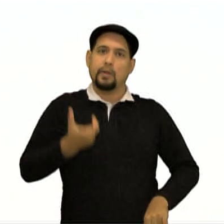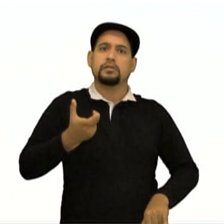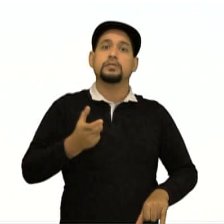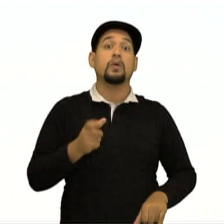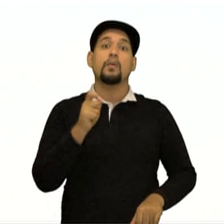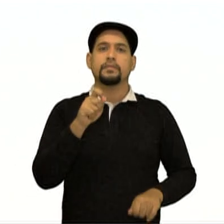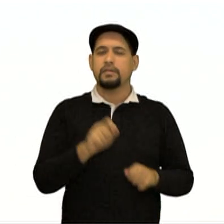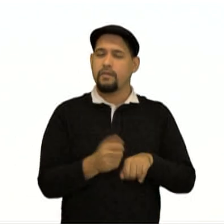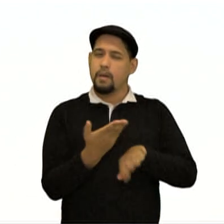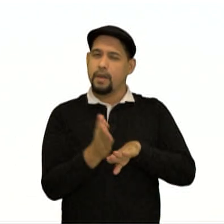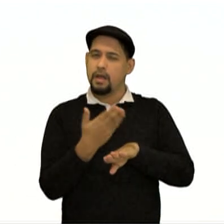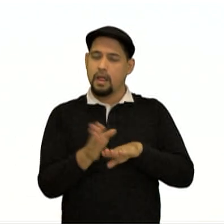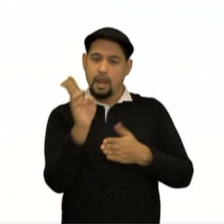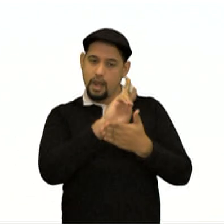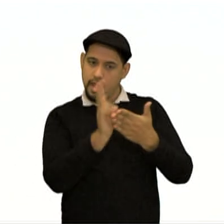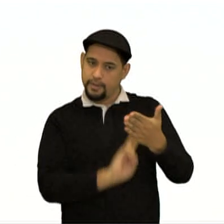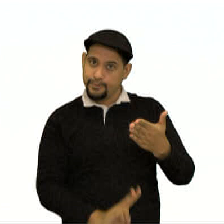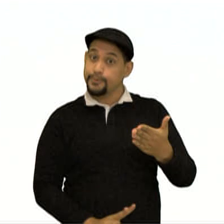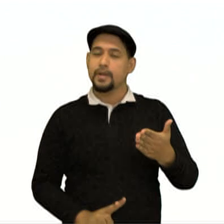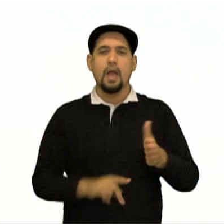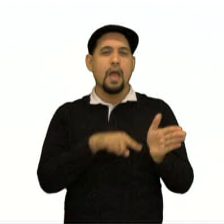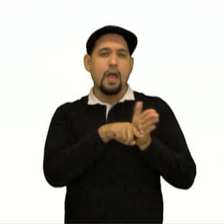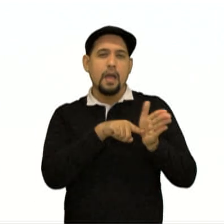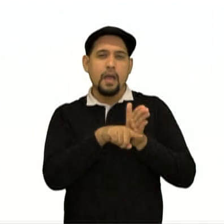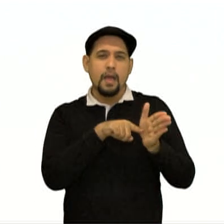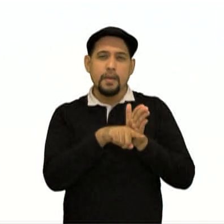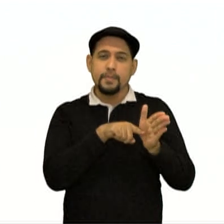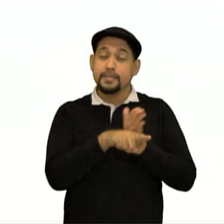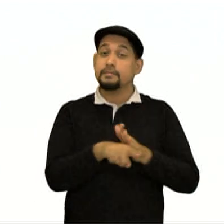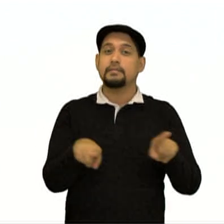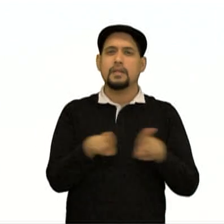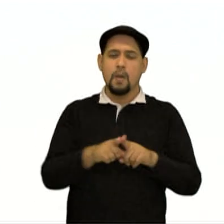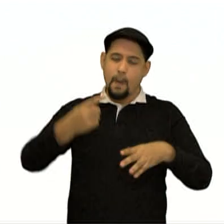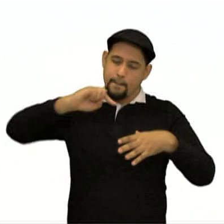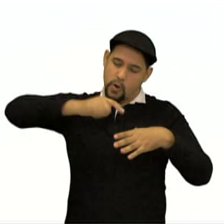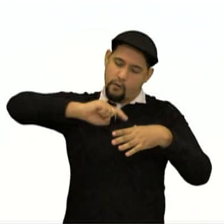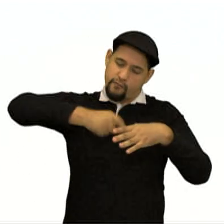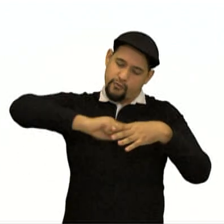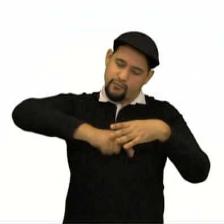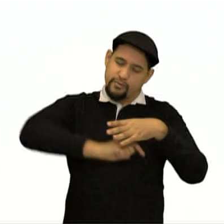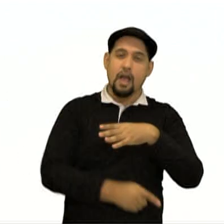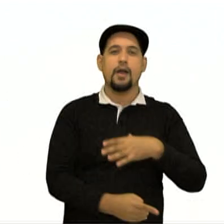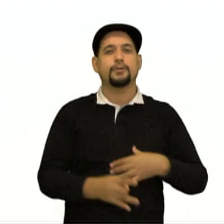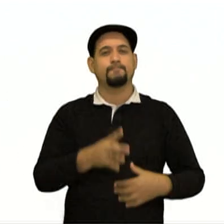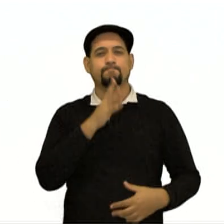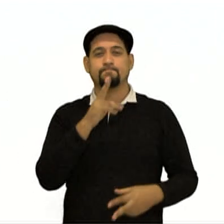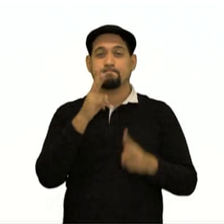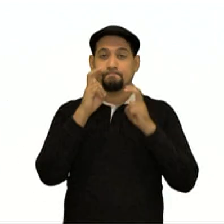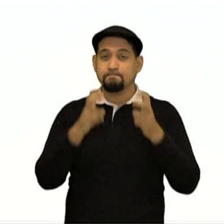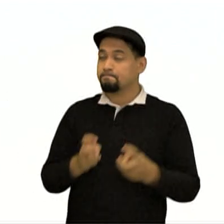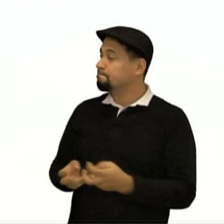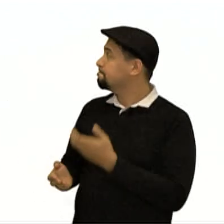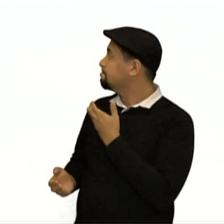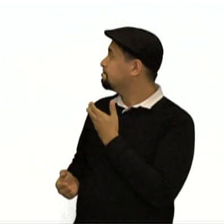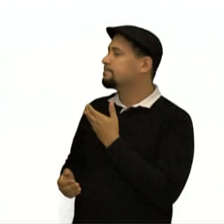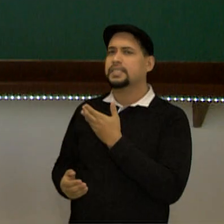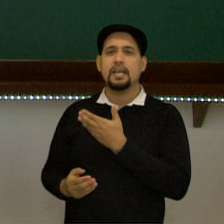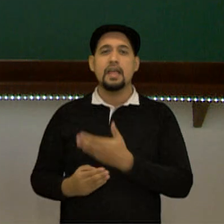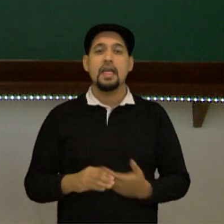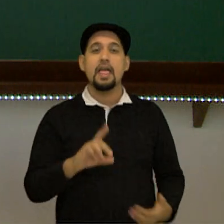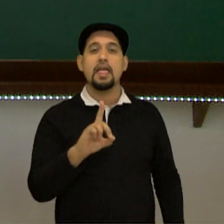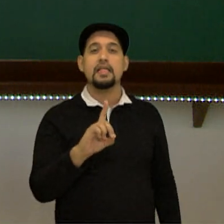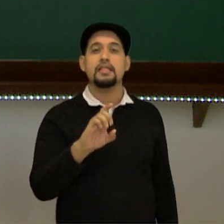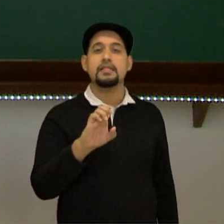vai exercitar a leitura, a pesquisa e aprofundar os seus conhecimentos. Veja,